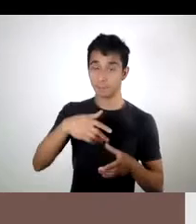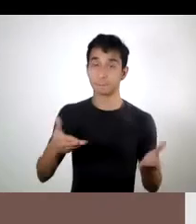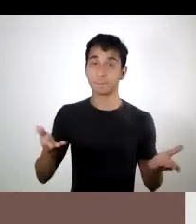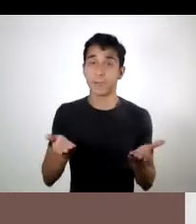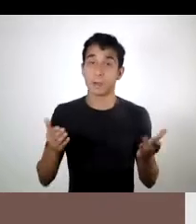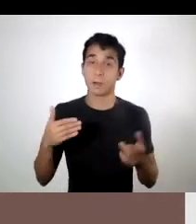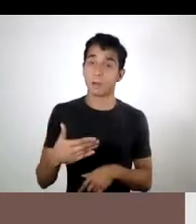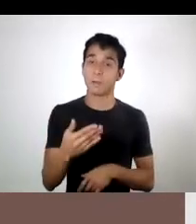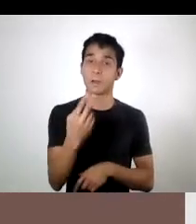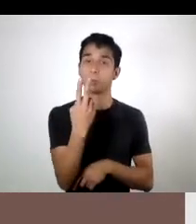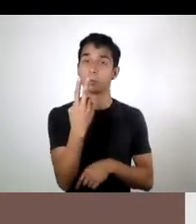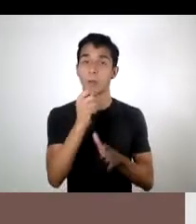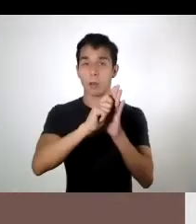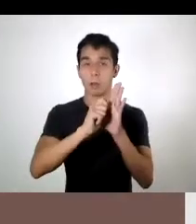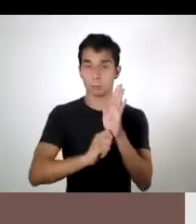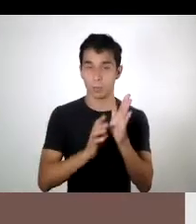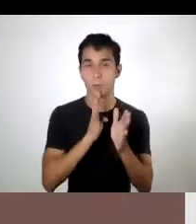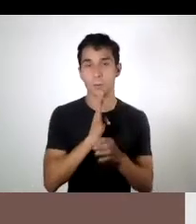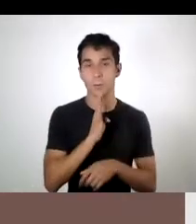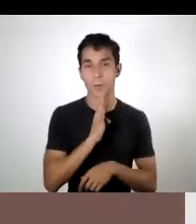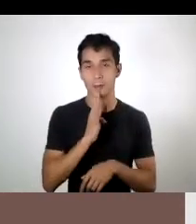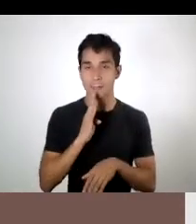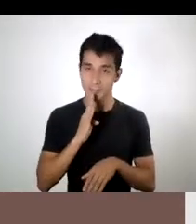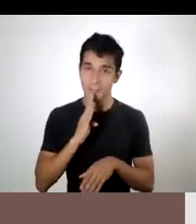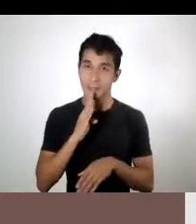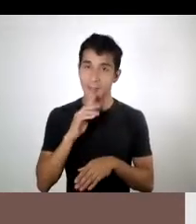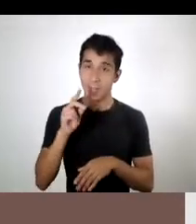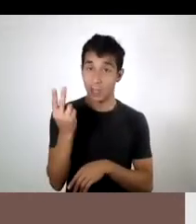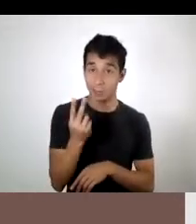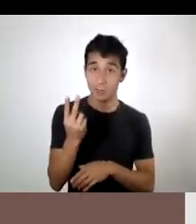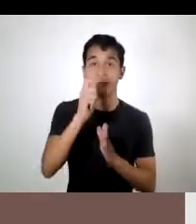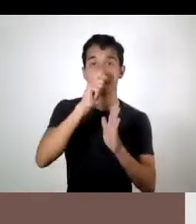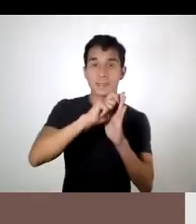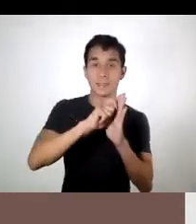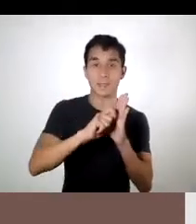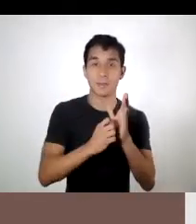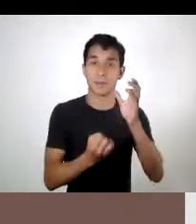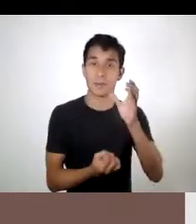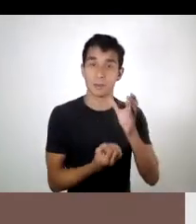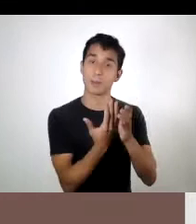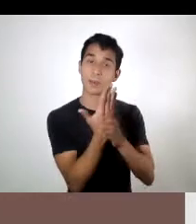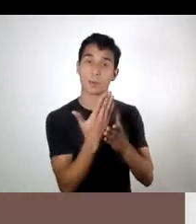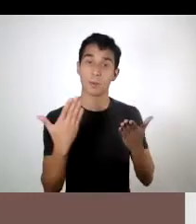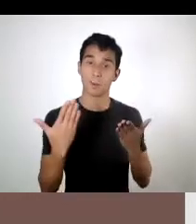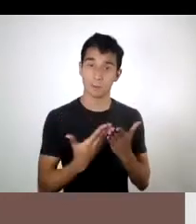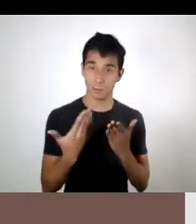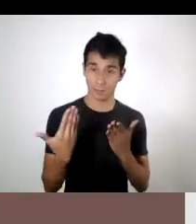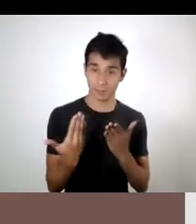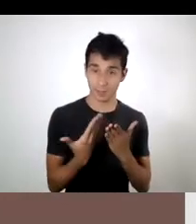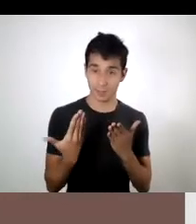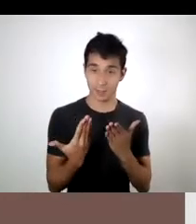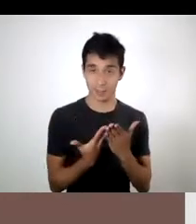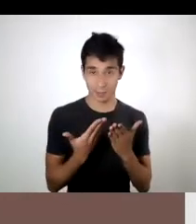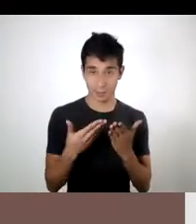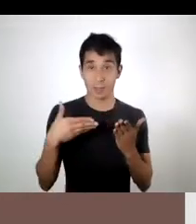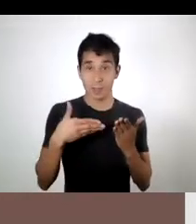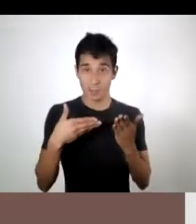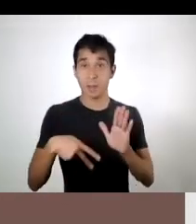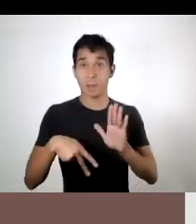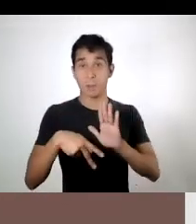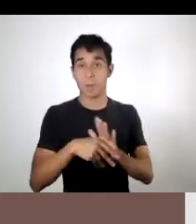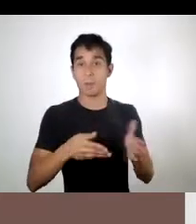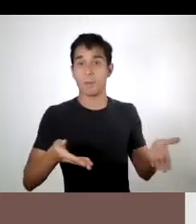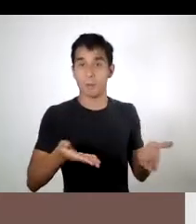autoras que fazem parte do time de autores e autoras que produziram, que escreveram o livro que a